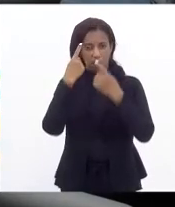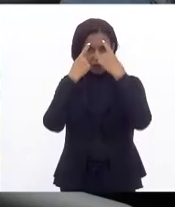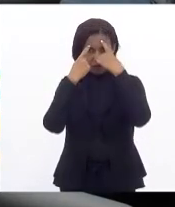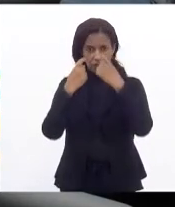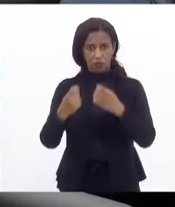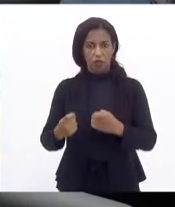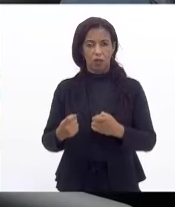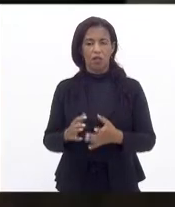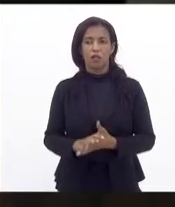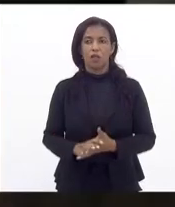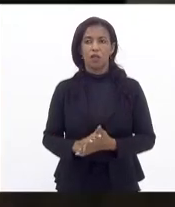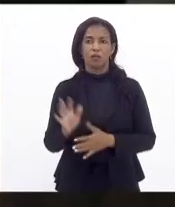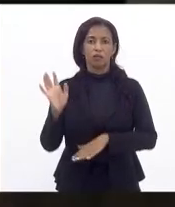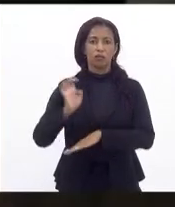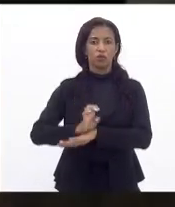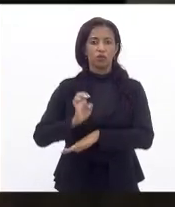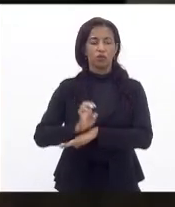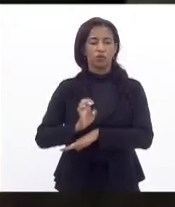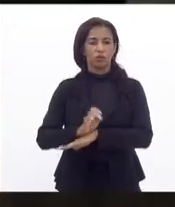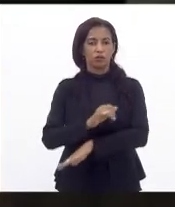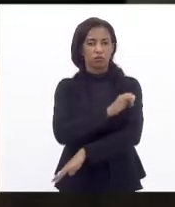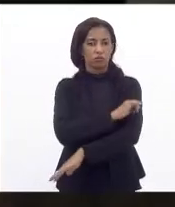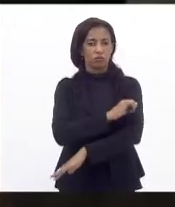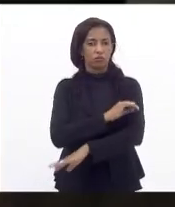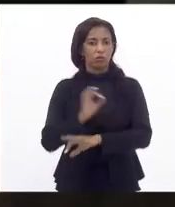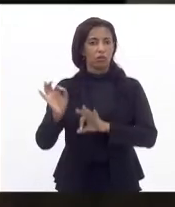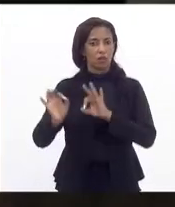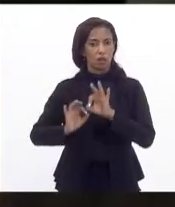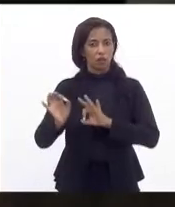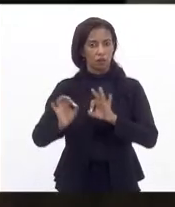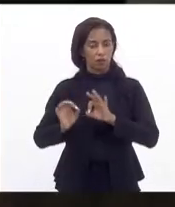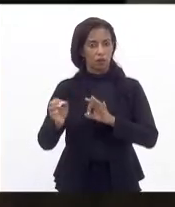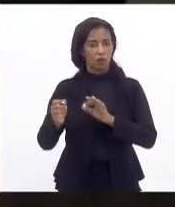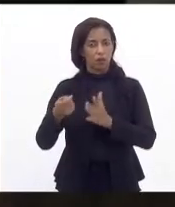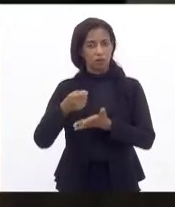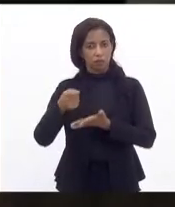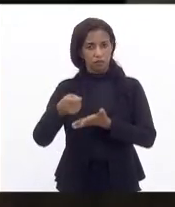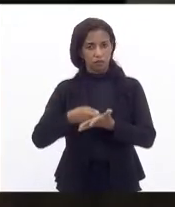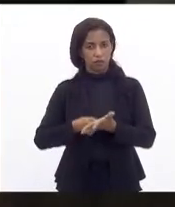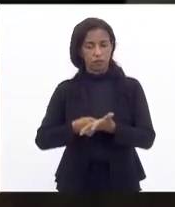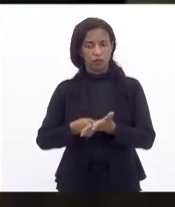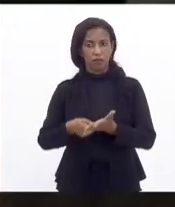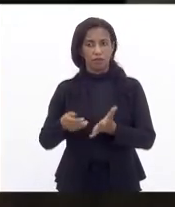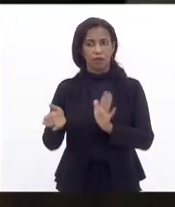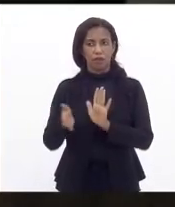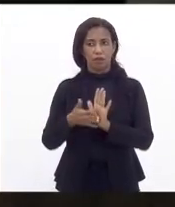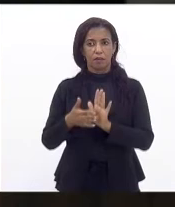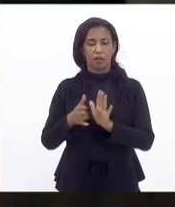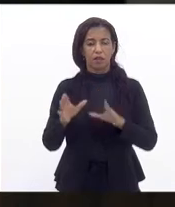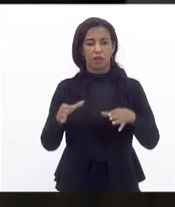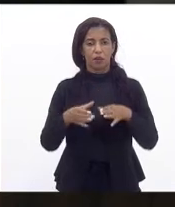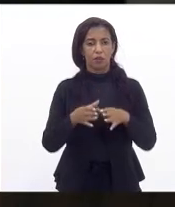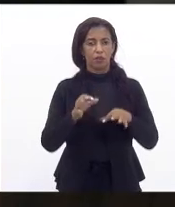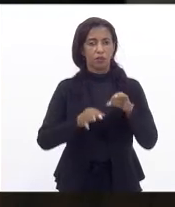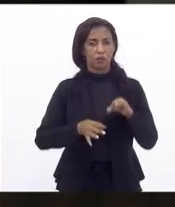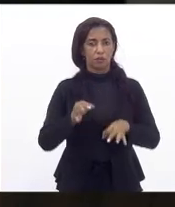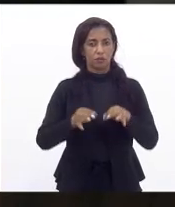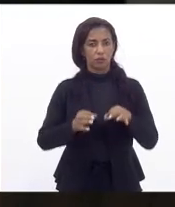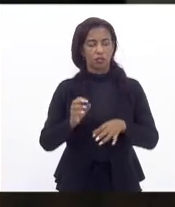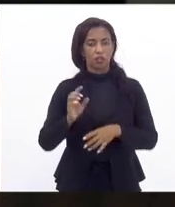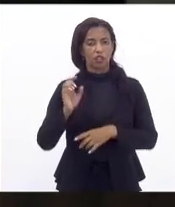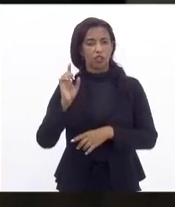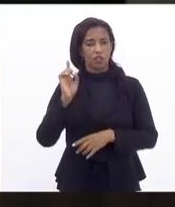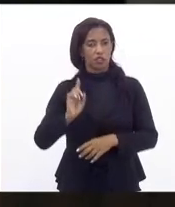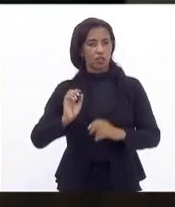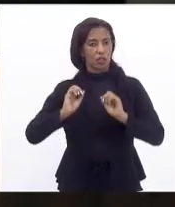violência no Estado do Rio de Janeiro, na forma que menciono. Pendendo de pareceres das comissões de Constituição e Justiça, Defesa dos Direitos